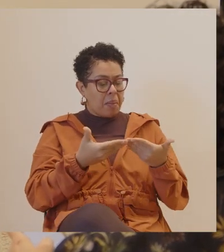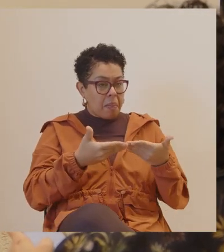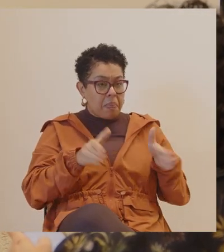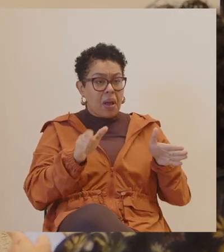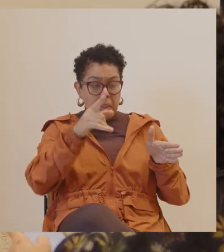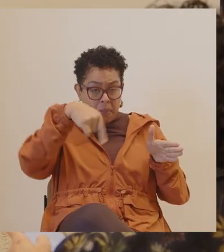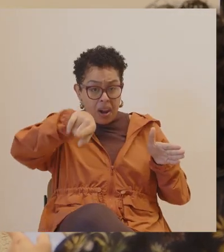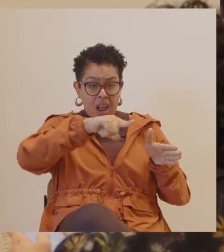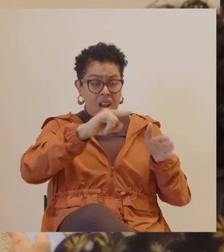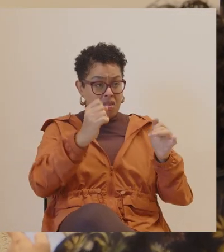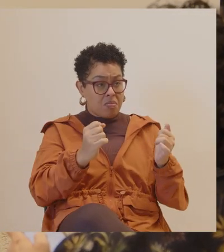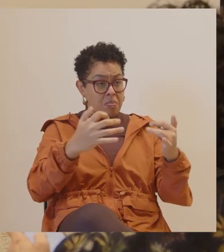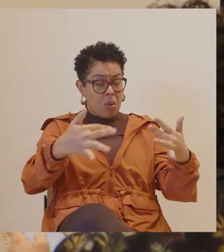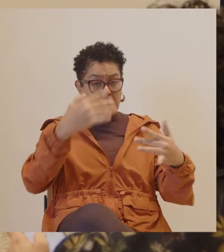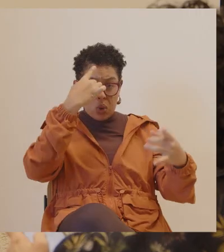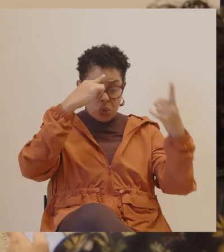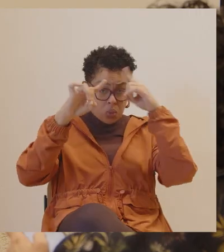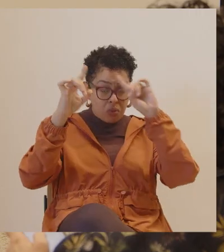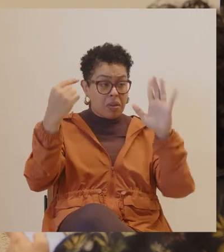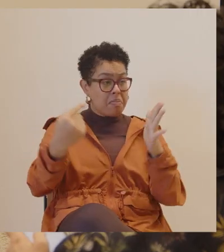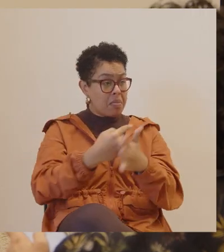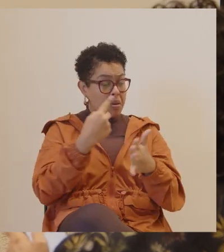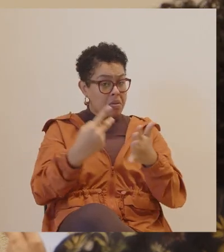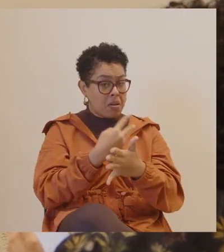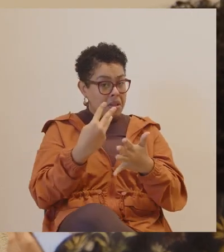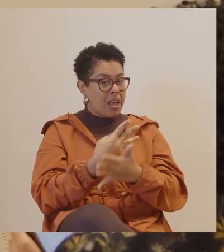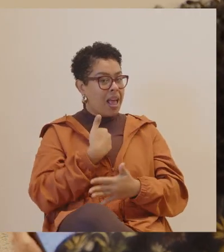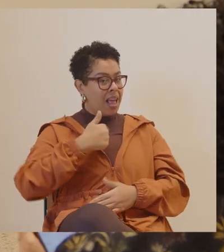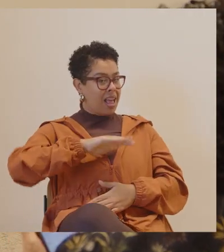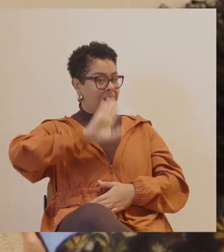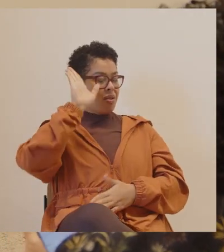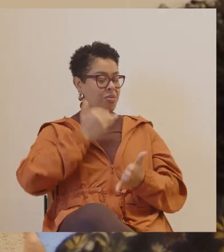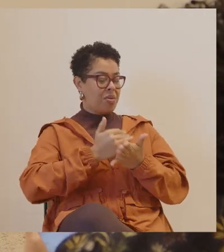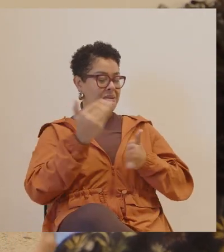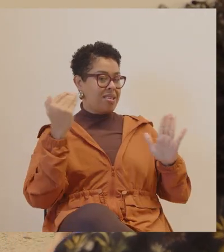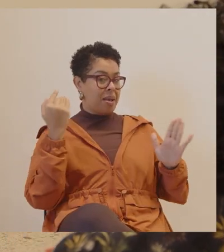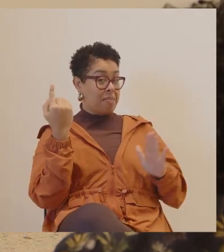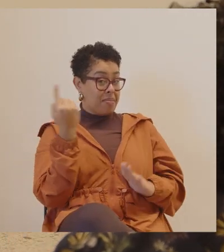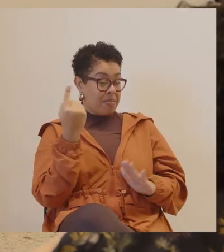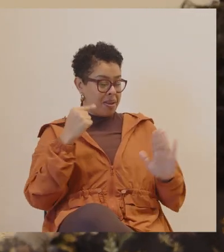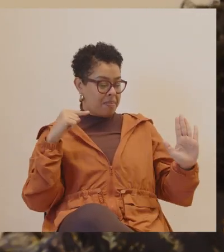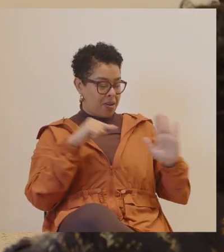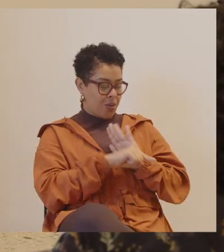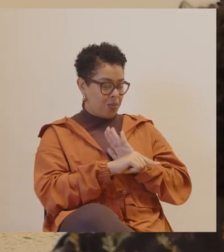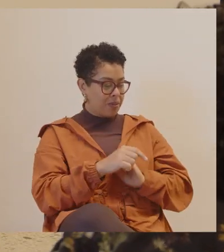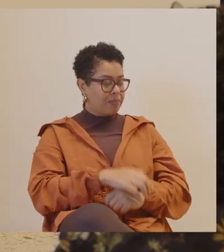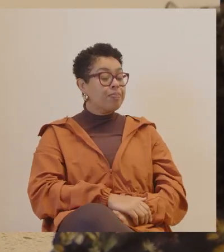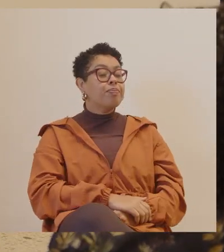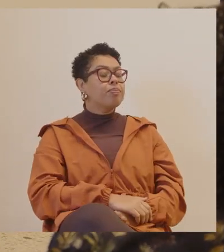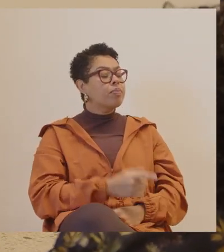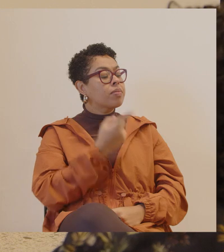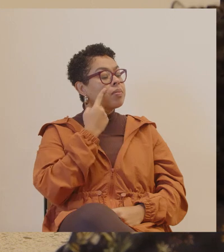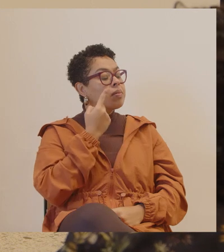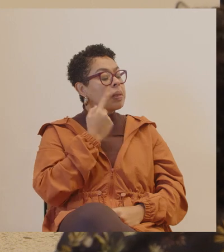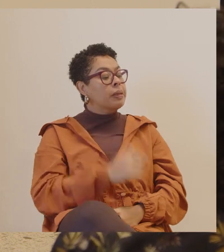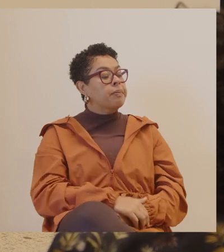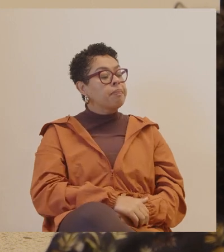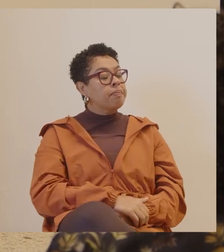o público, mas eu vou fazer a primeira pergunta, então. Tá. Que é a